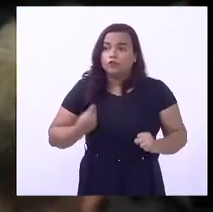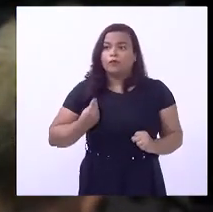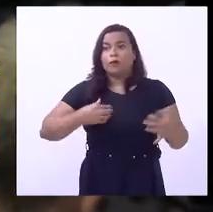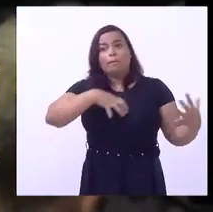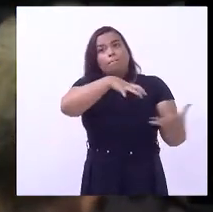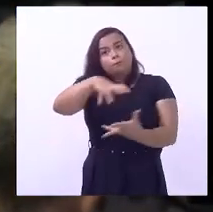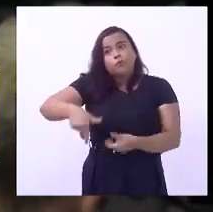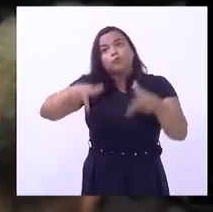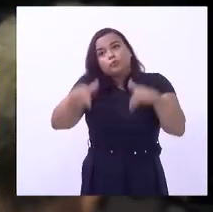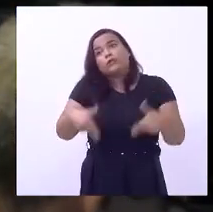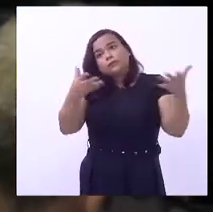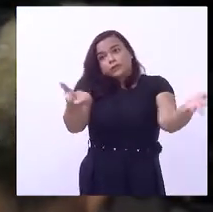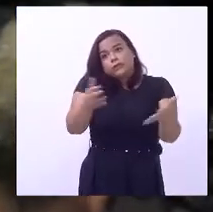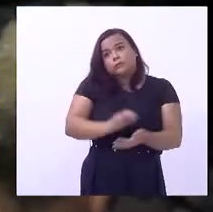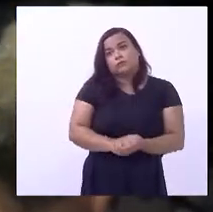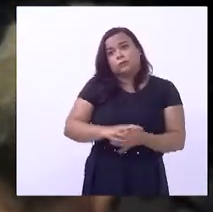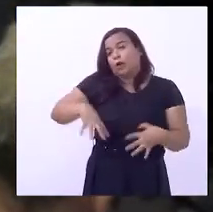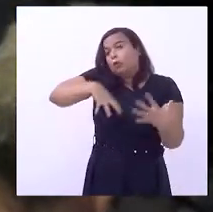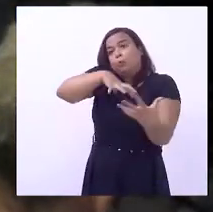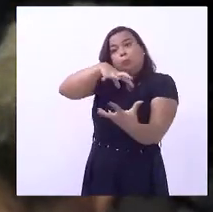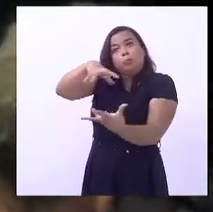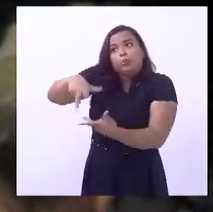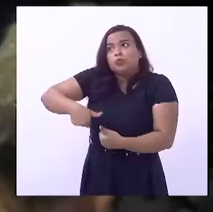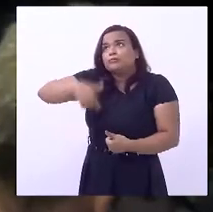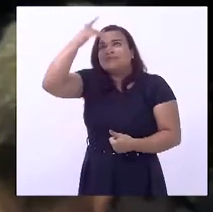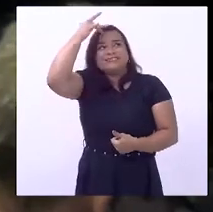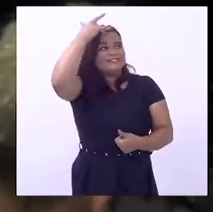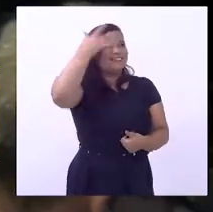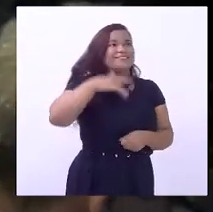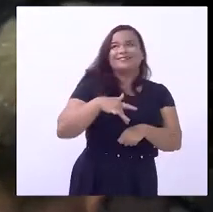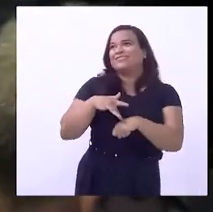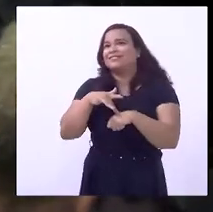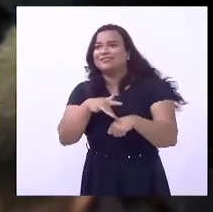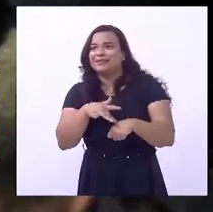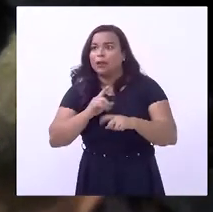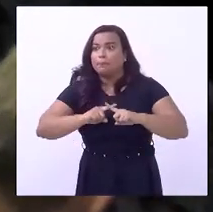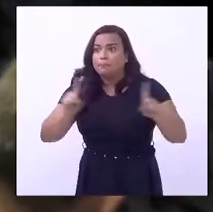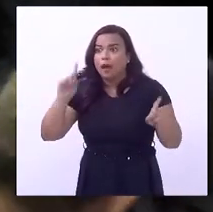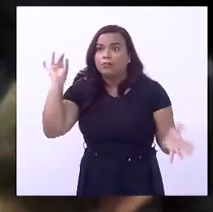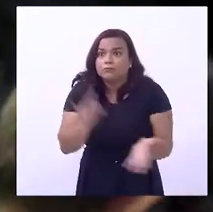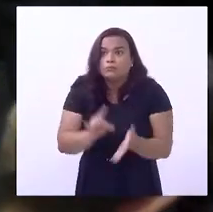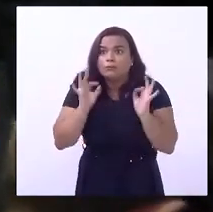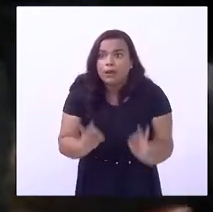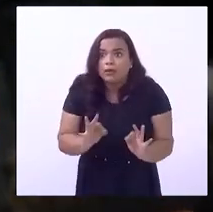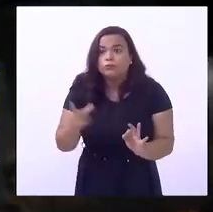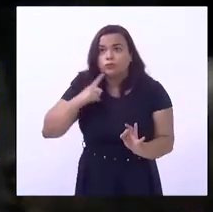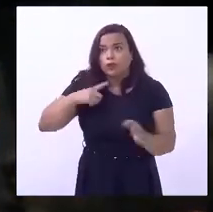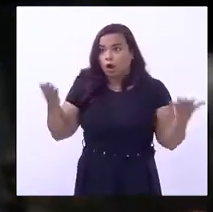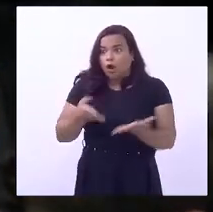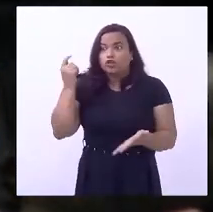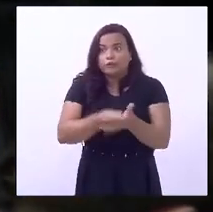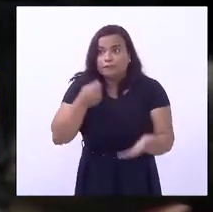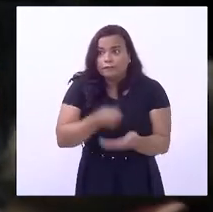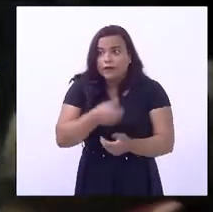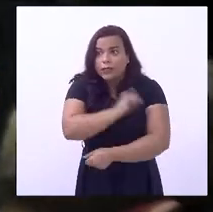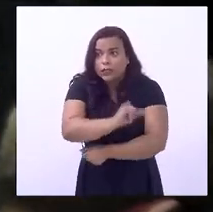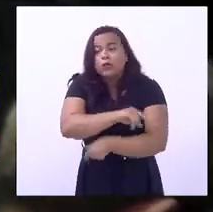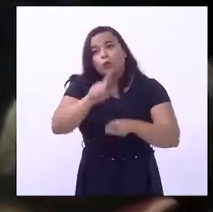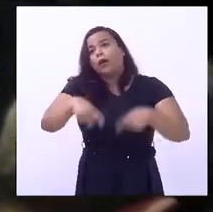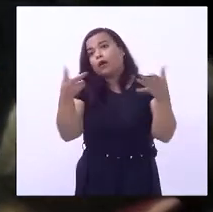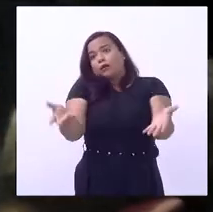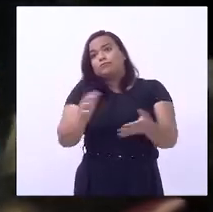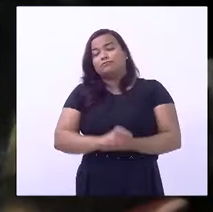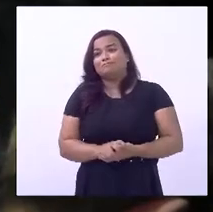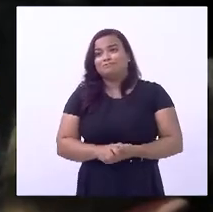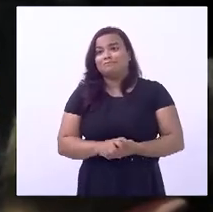de Nárnia. Podem decidir viver num mundo de Nárnia, mas a realidade concreta que enfrentamos no Rio de Janeiro é esta. E